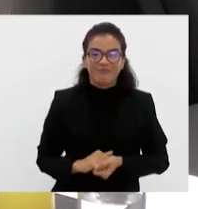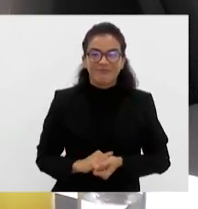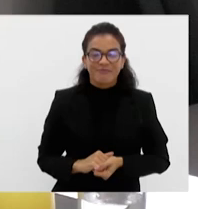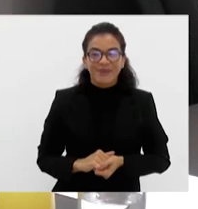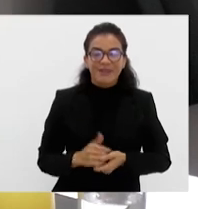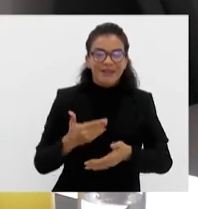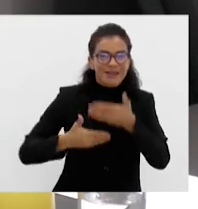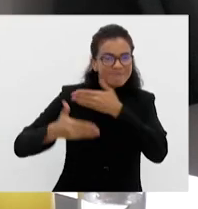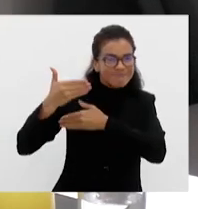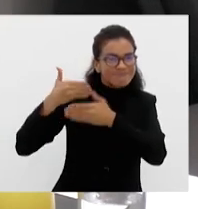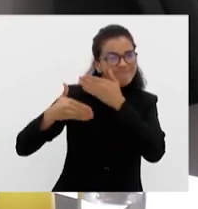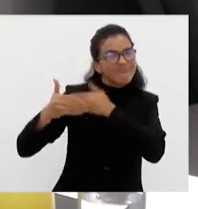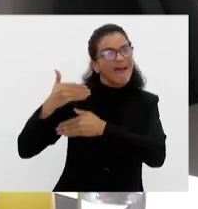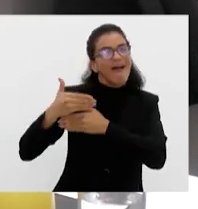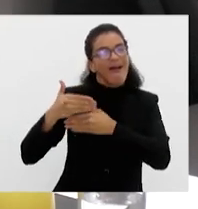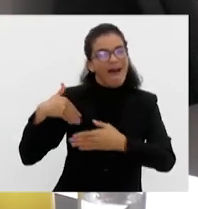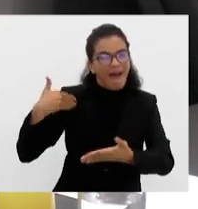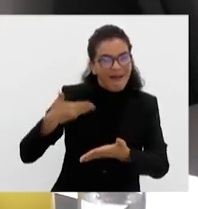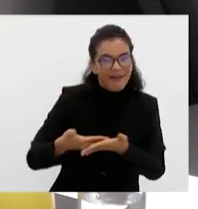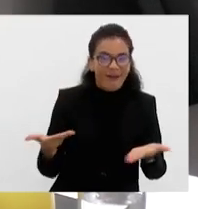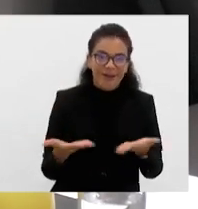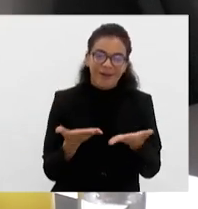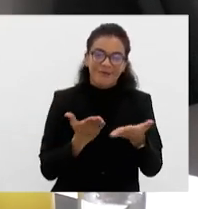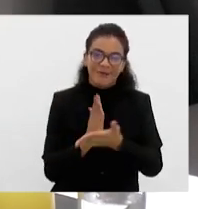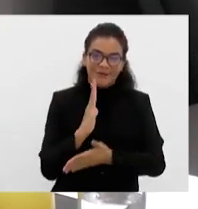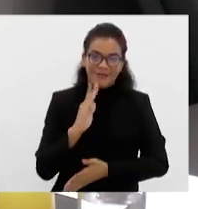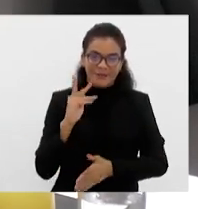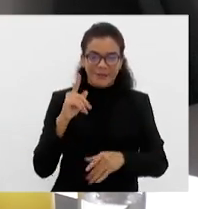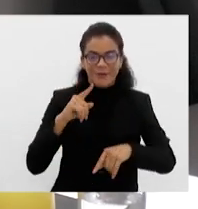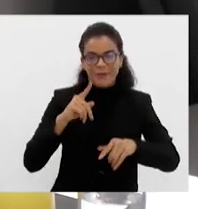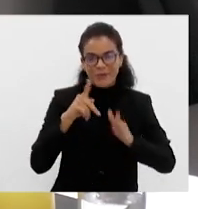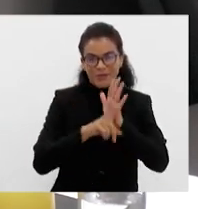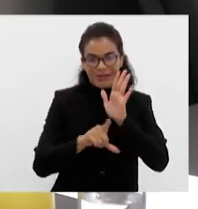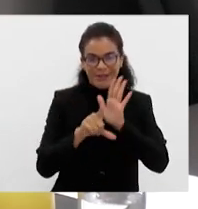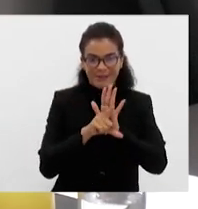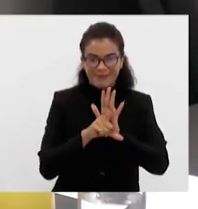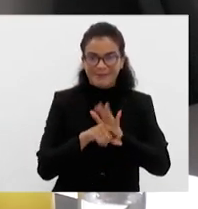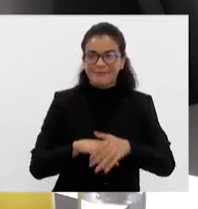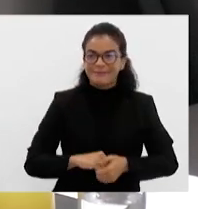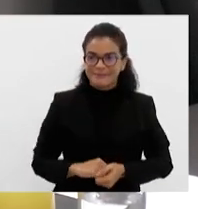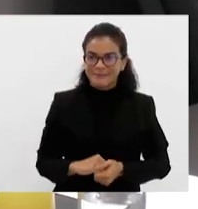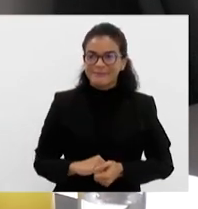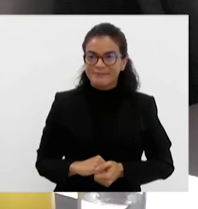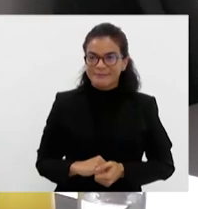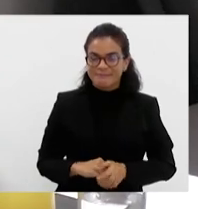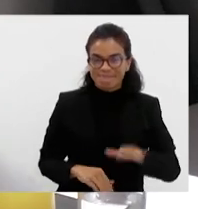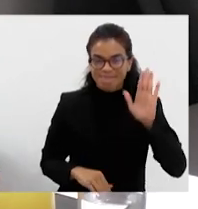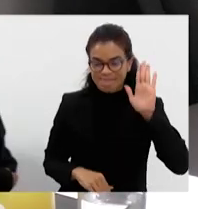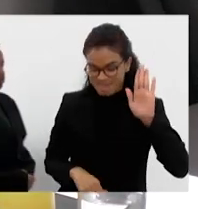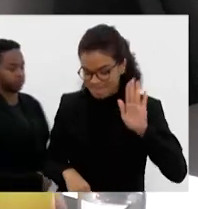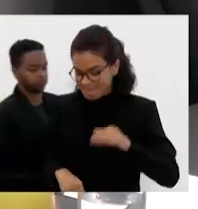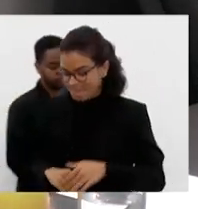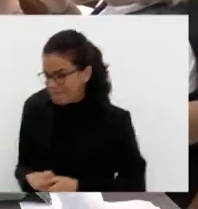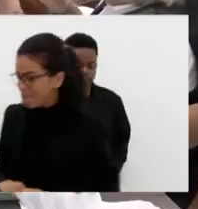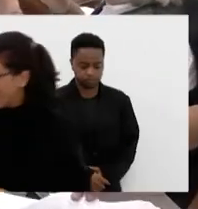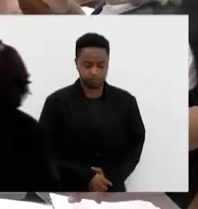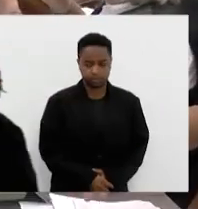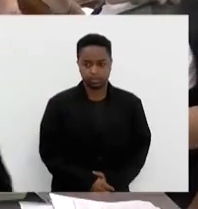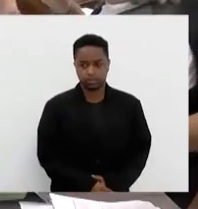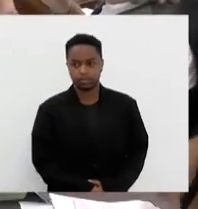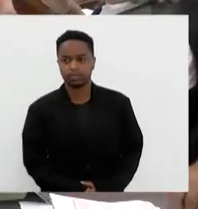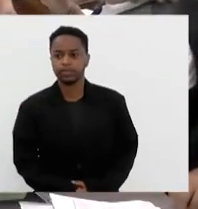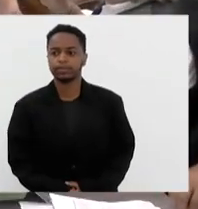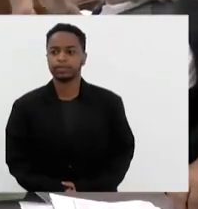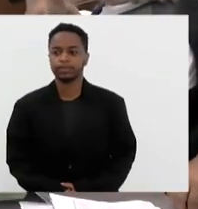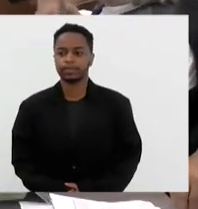legislatura anterior e essa, a aprovação dessa matéria. Presidente, Vossa Excelência, me permite rapidamente. Mink.